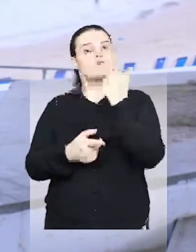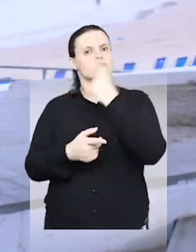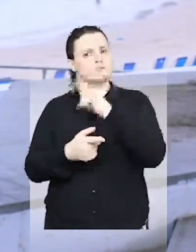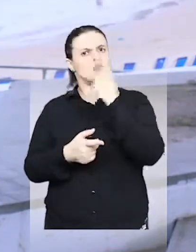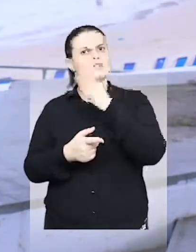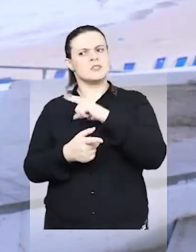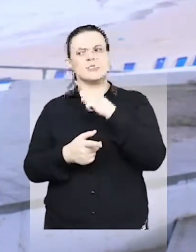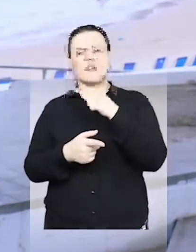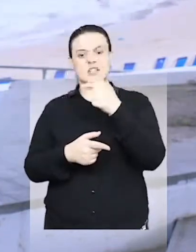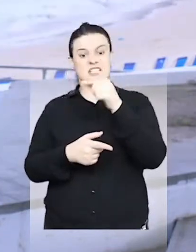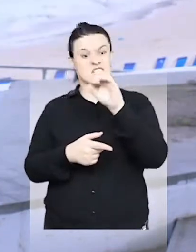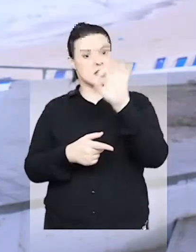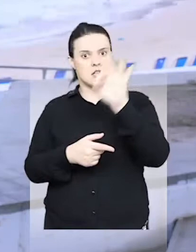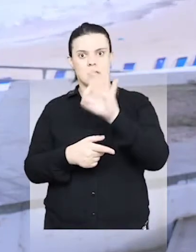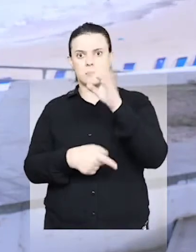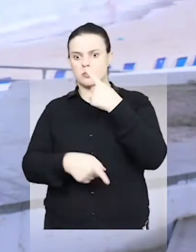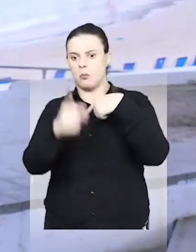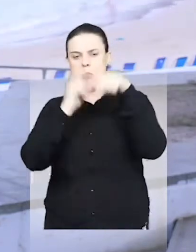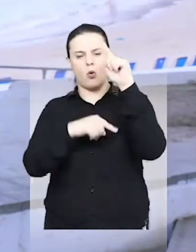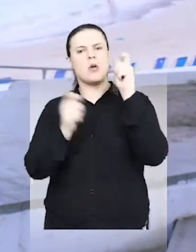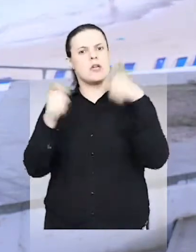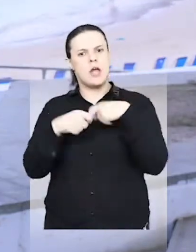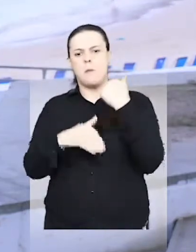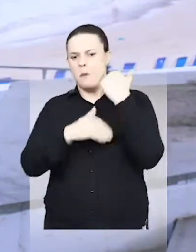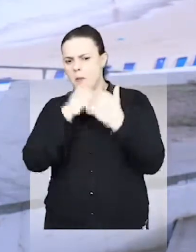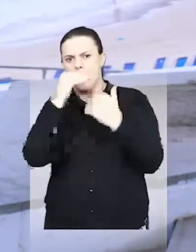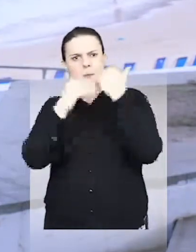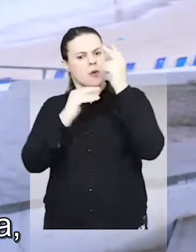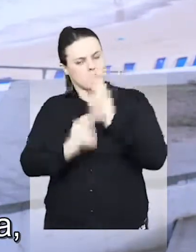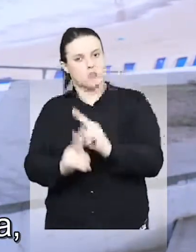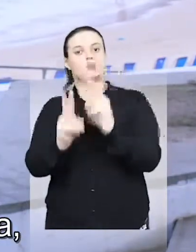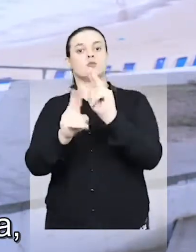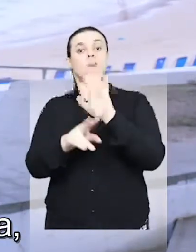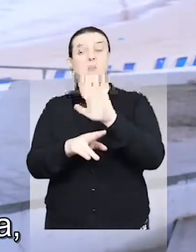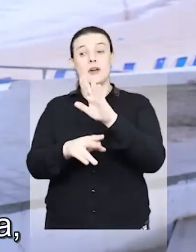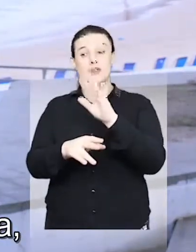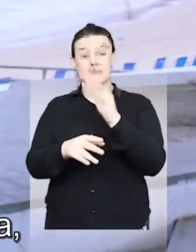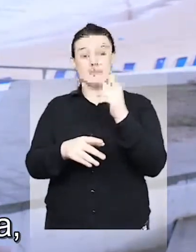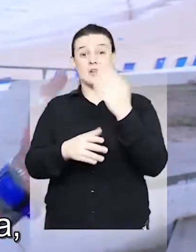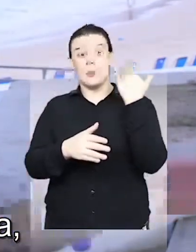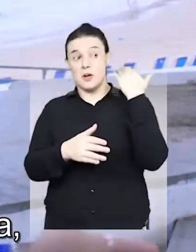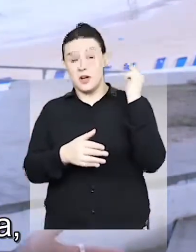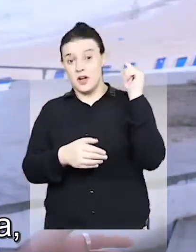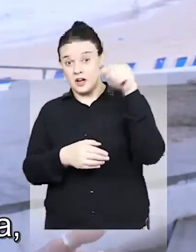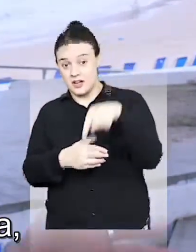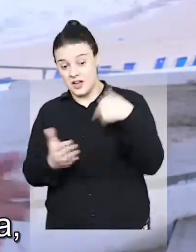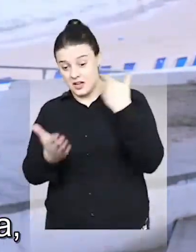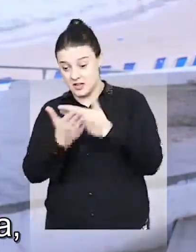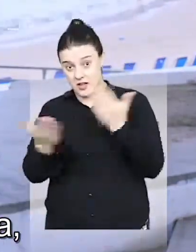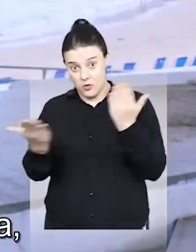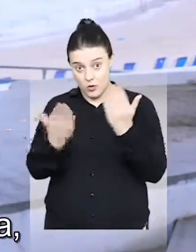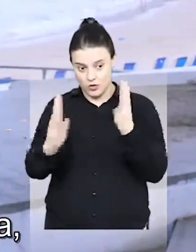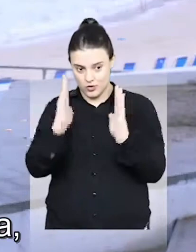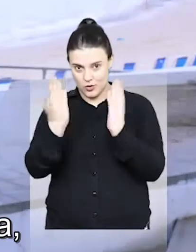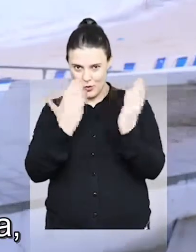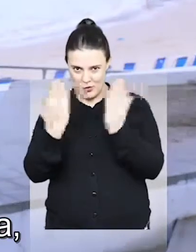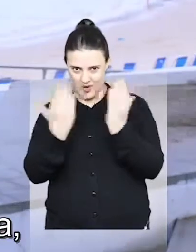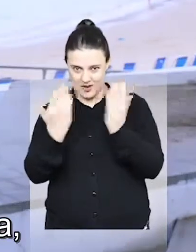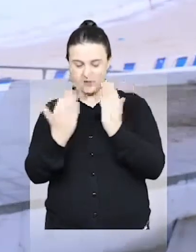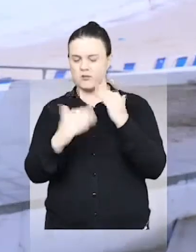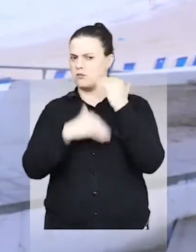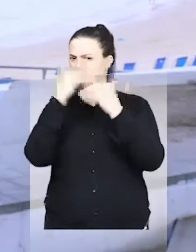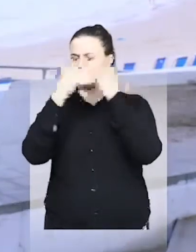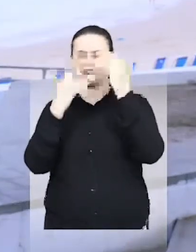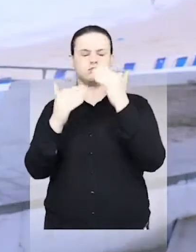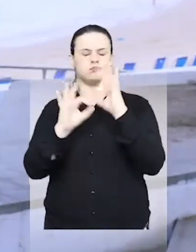de Felipe, eu posso lhe dizer que foi 70%, ele tem muito a crescer ainda, mas do dia que ele chegou até o trabalho que a gente está fazendo agora,